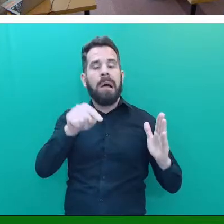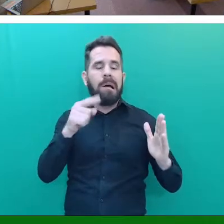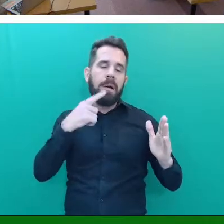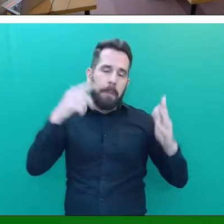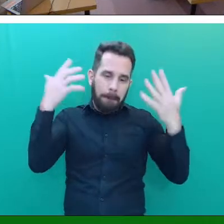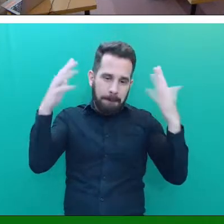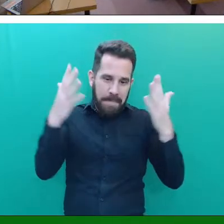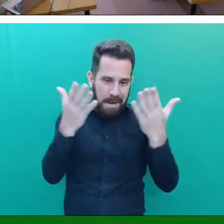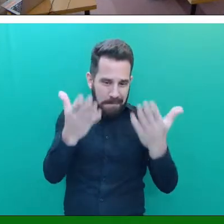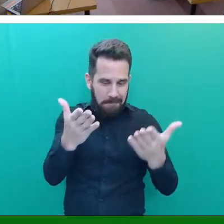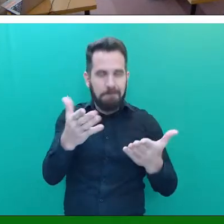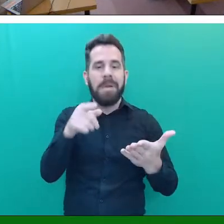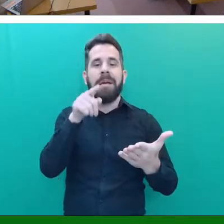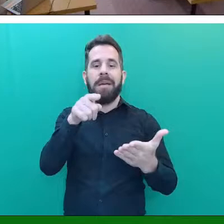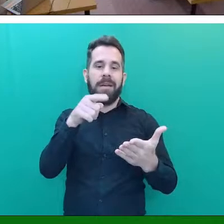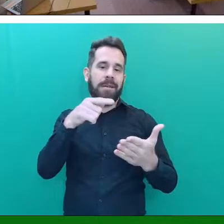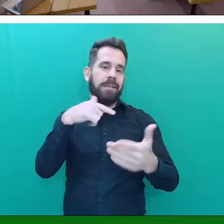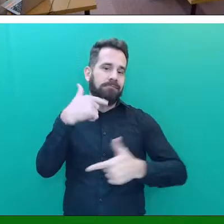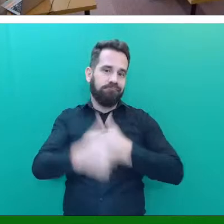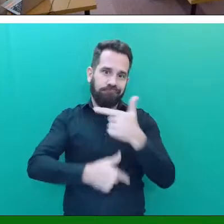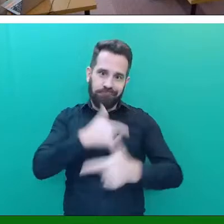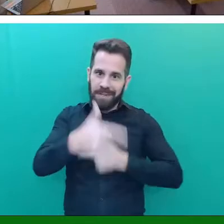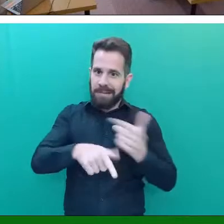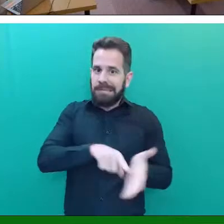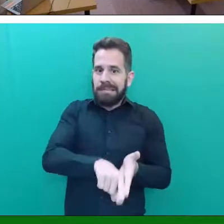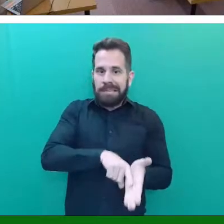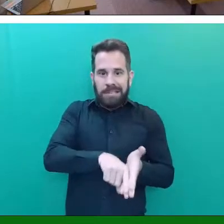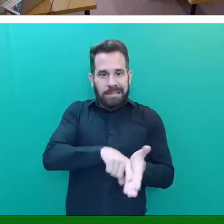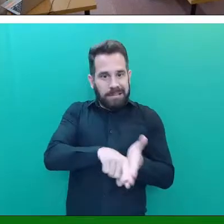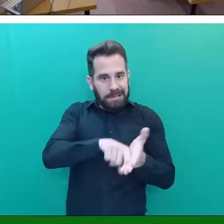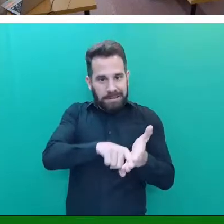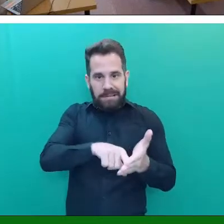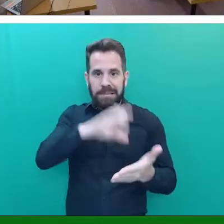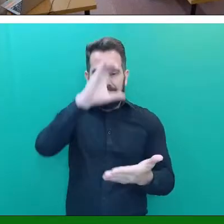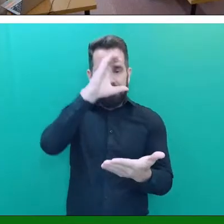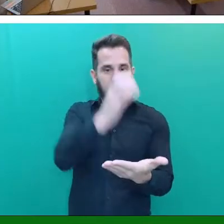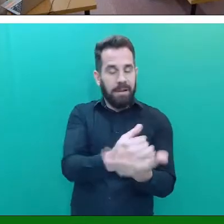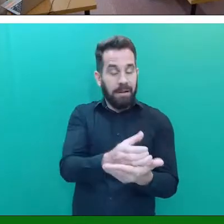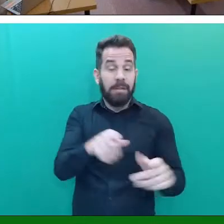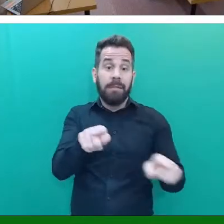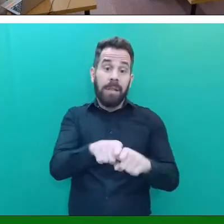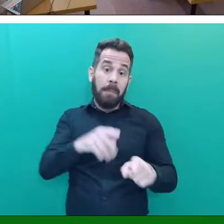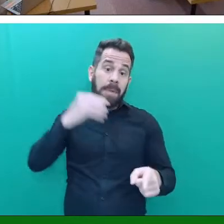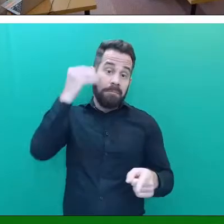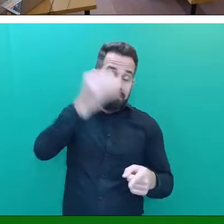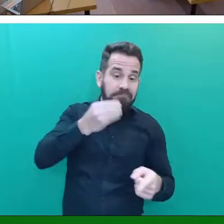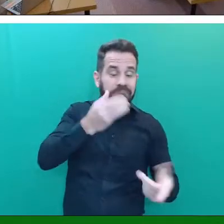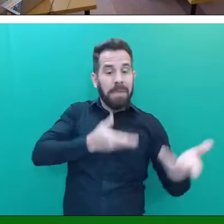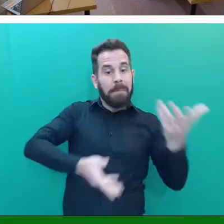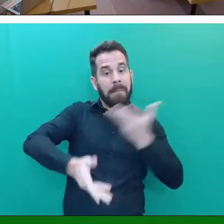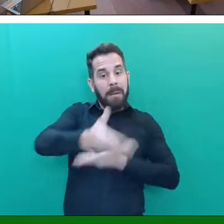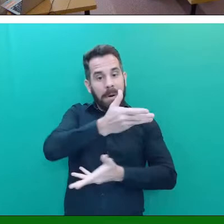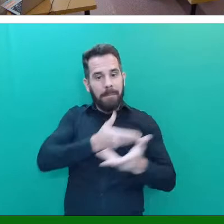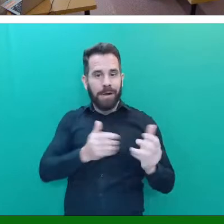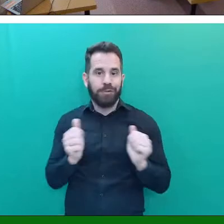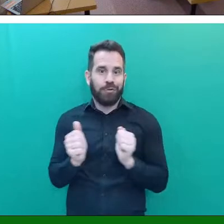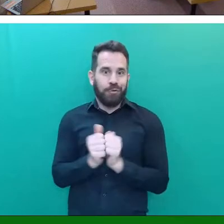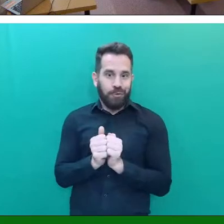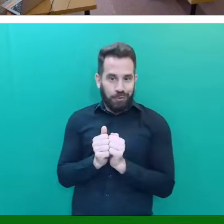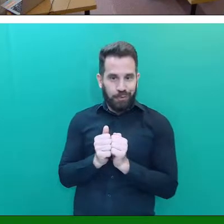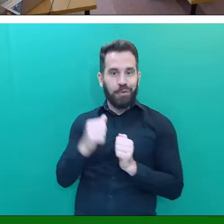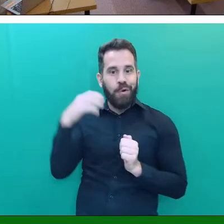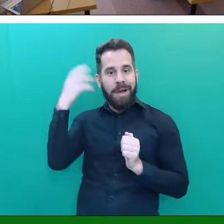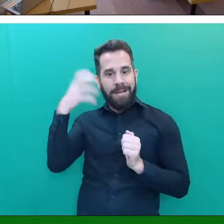trajetória compartilhada, né, comigo e com a Anabel, por todo o aprendizado. E também